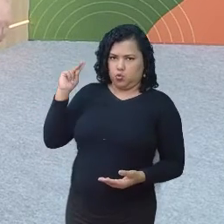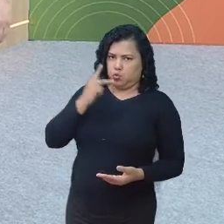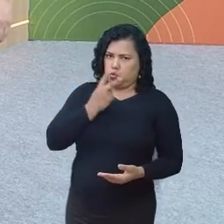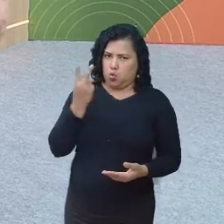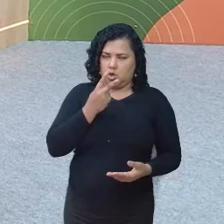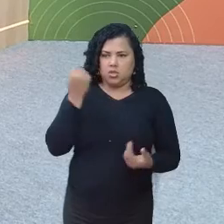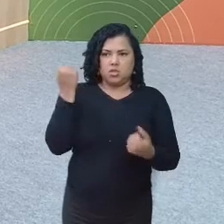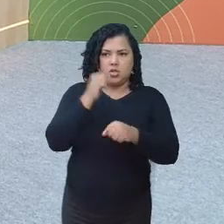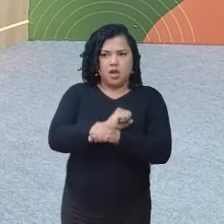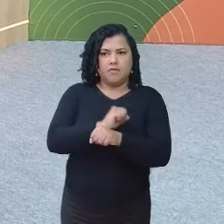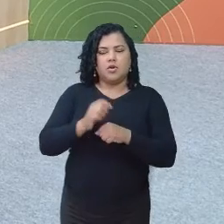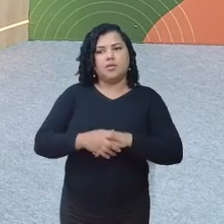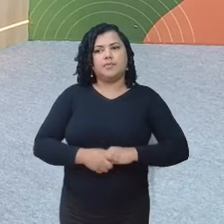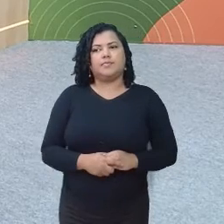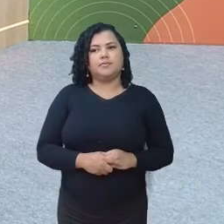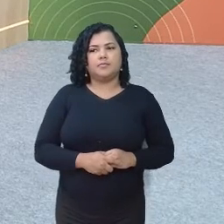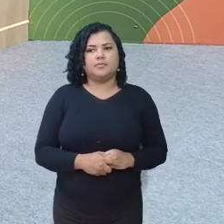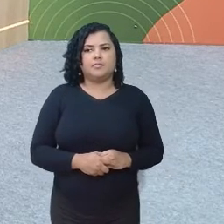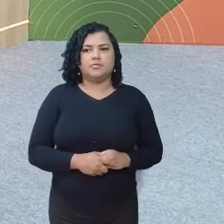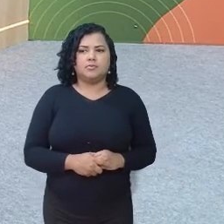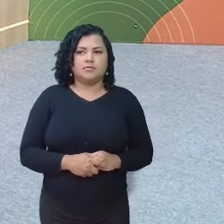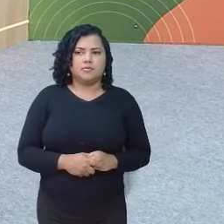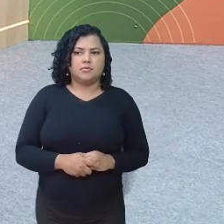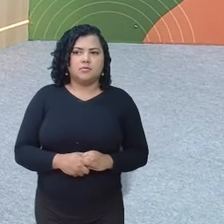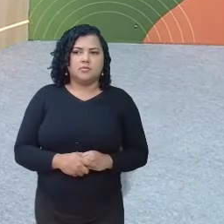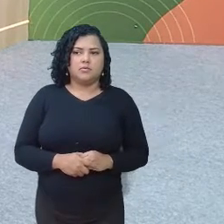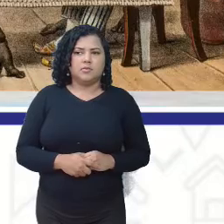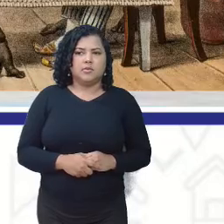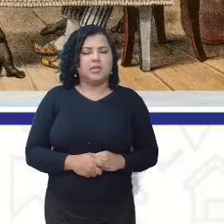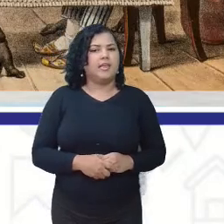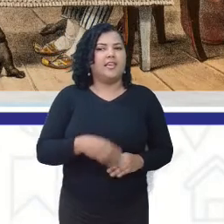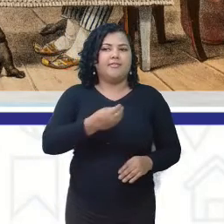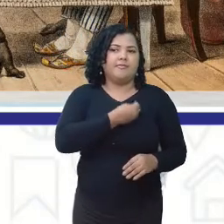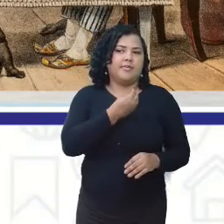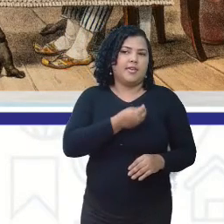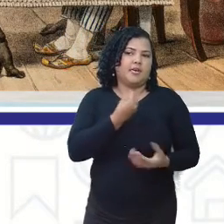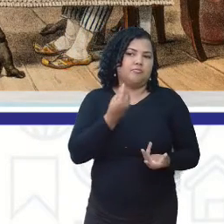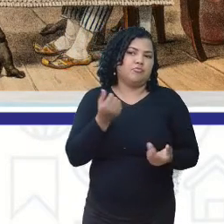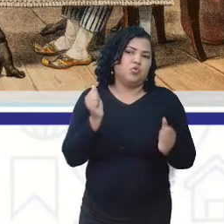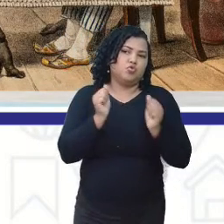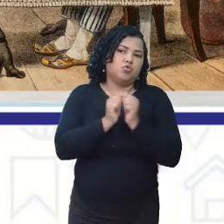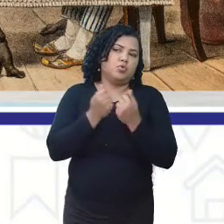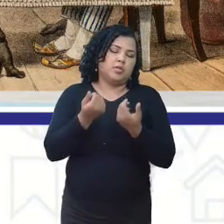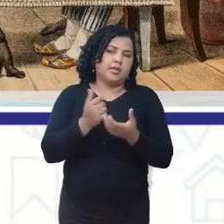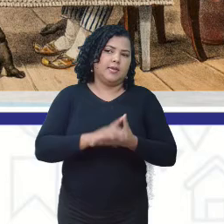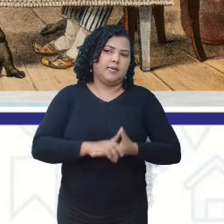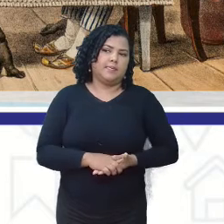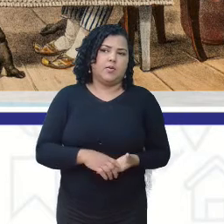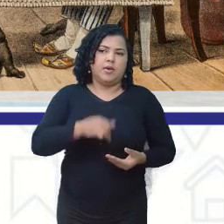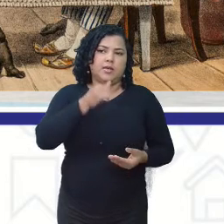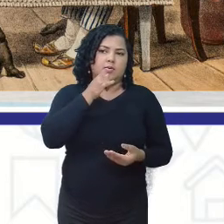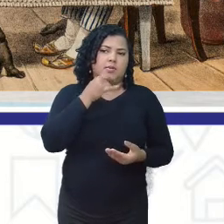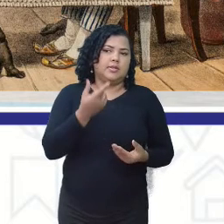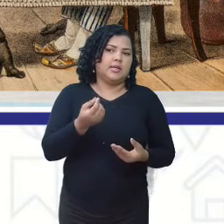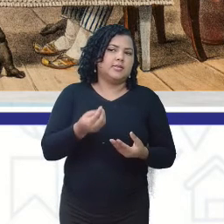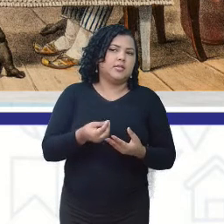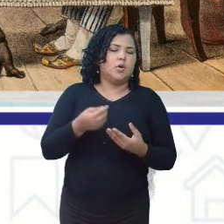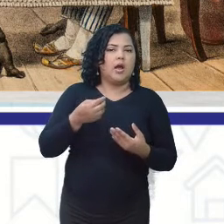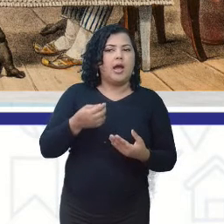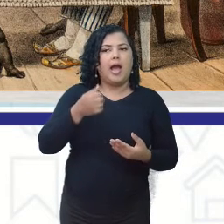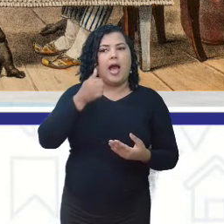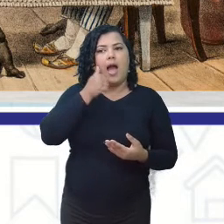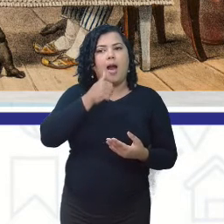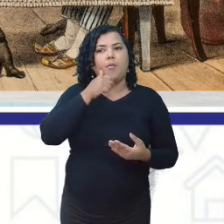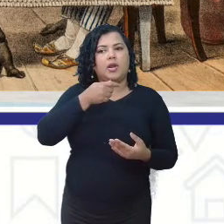escravos, que eram colocados aqui, ó, viviam aqui no convívio. E aqui, esse daqui em específico está sendo alimentado